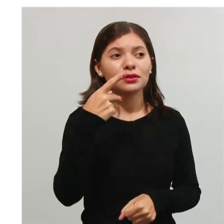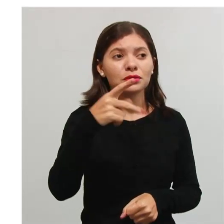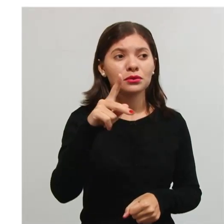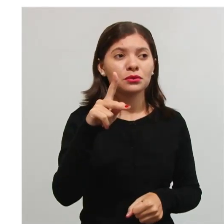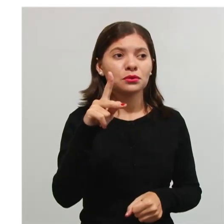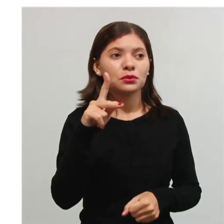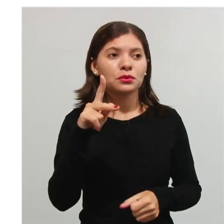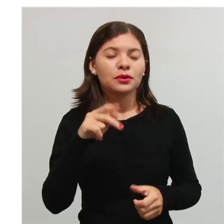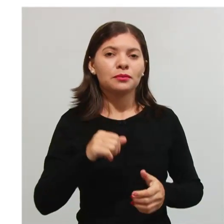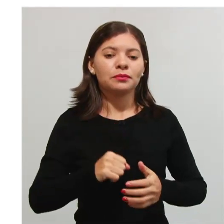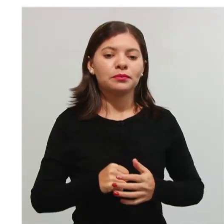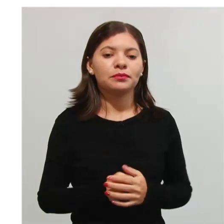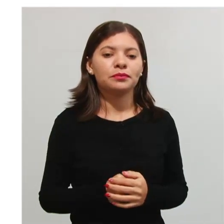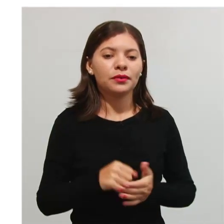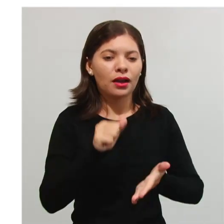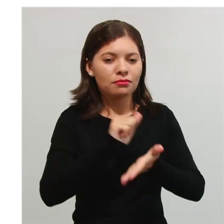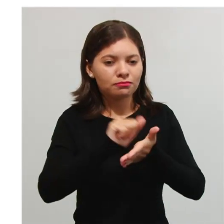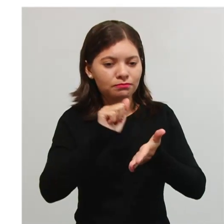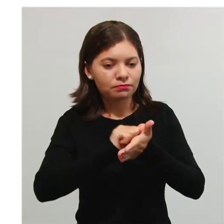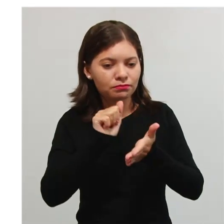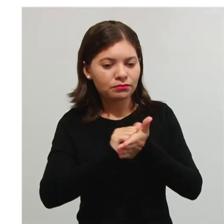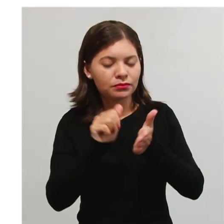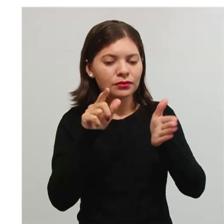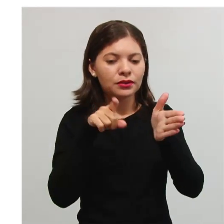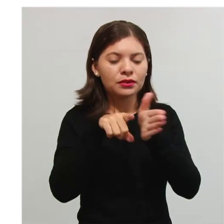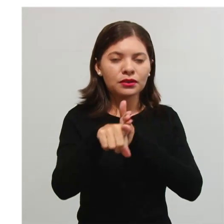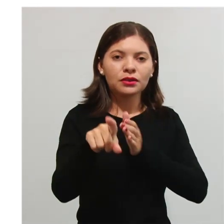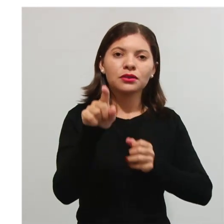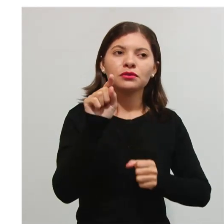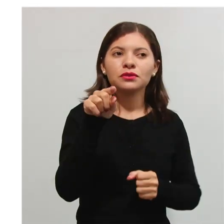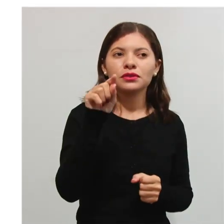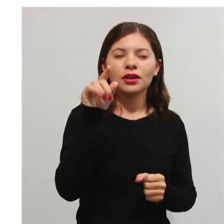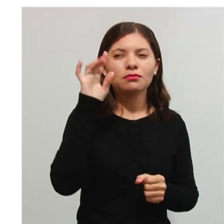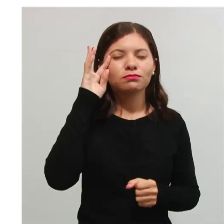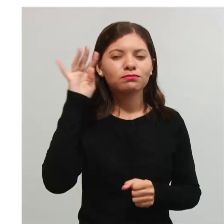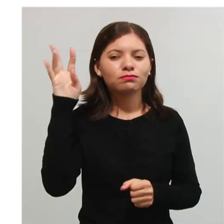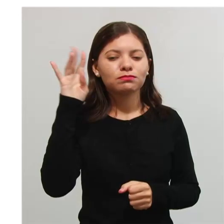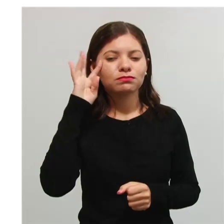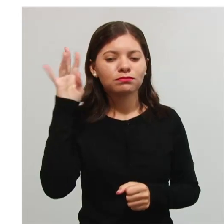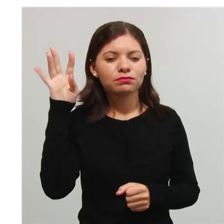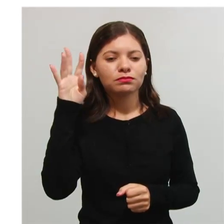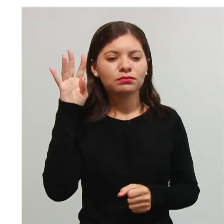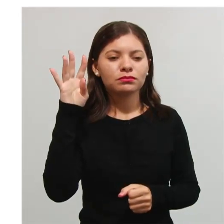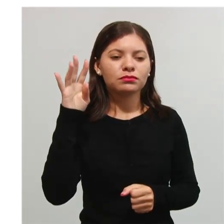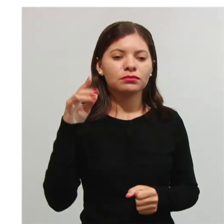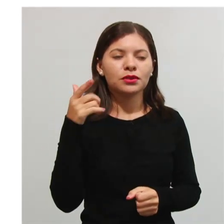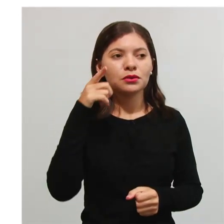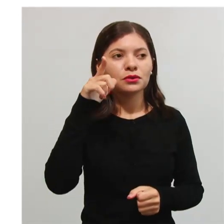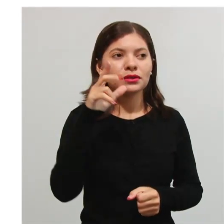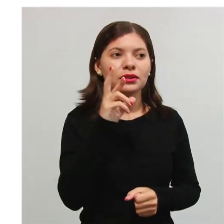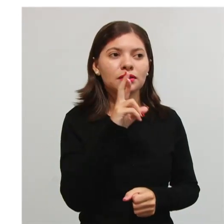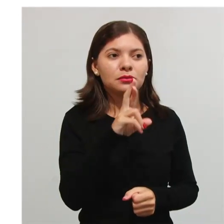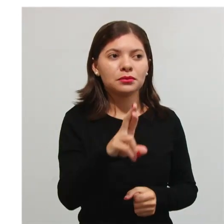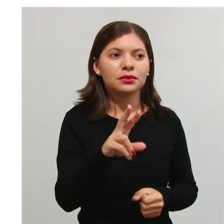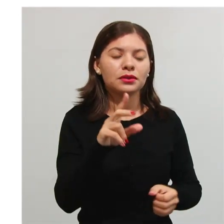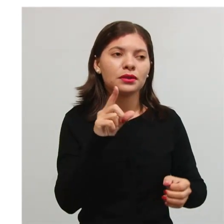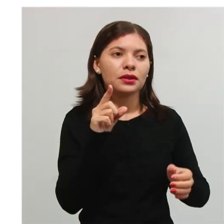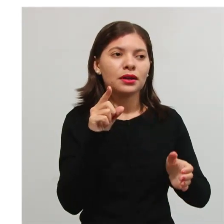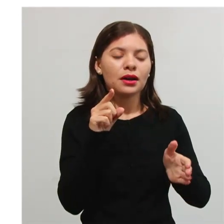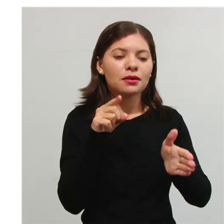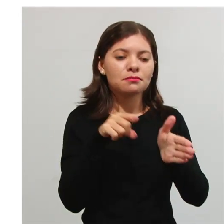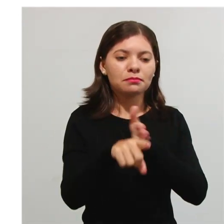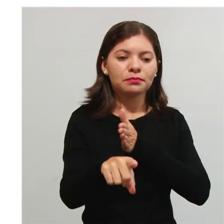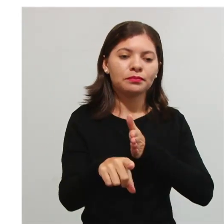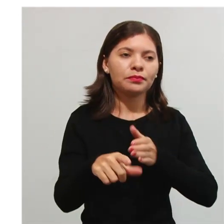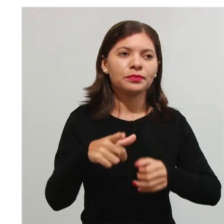para que você anote essas perguntas e para que você mesmo faça uma reflexão para tentar responder essas perguntas. Então, se você